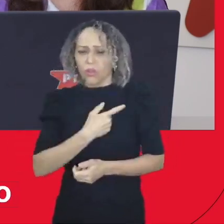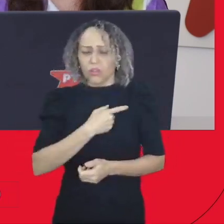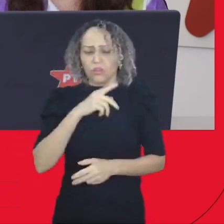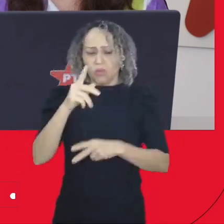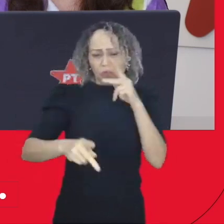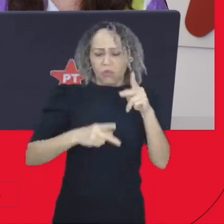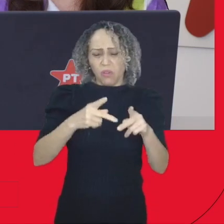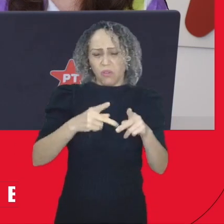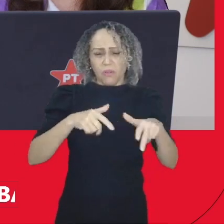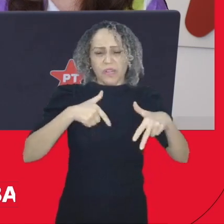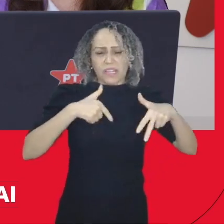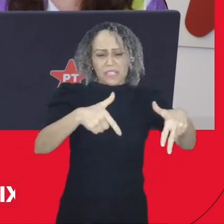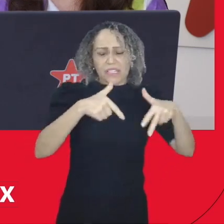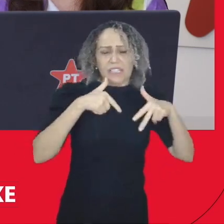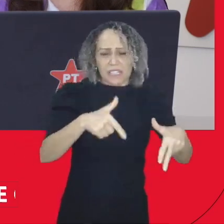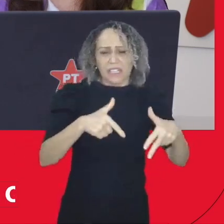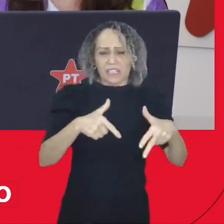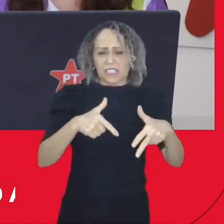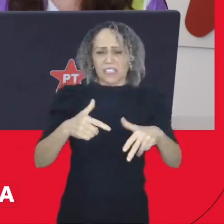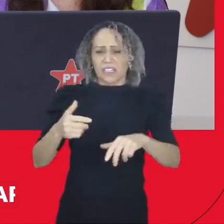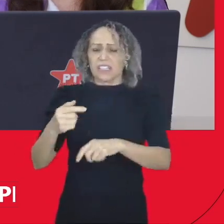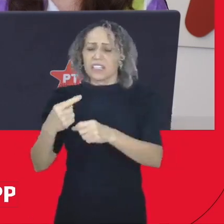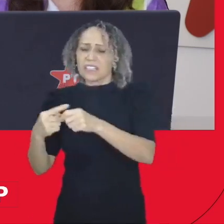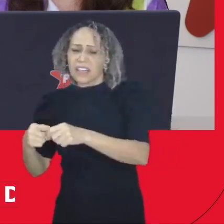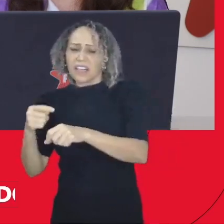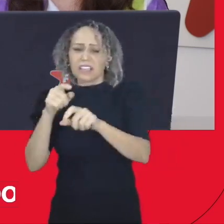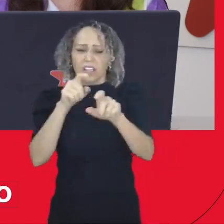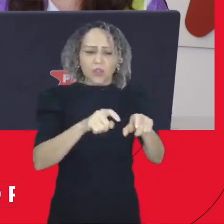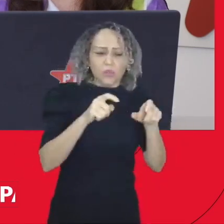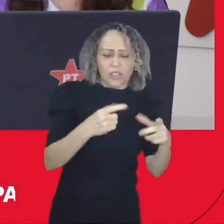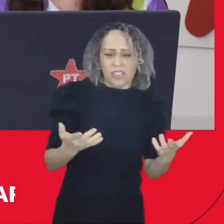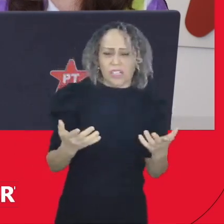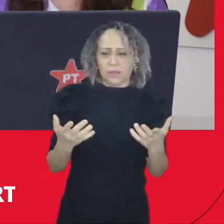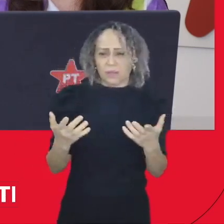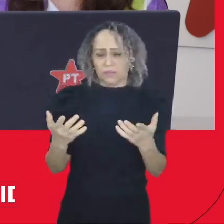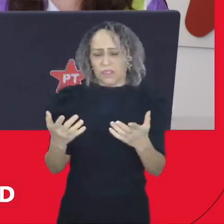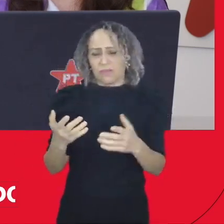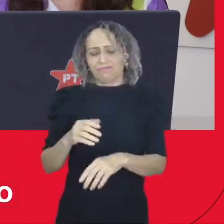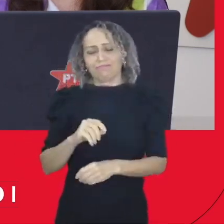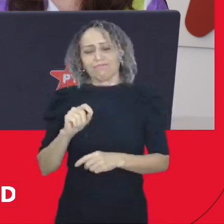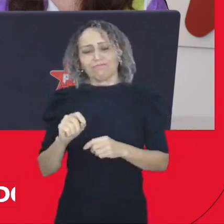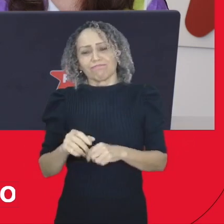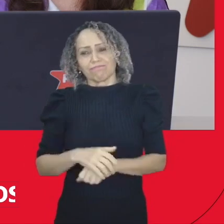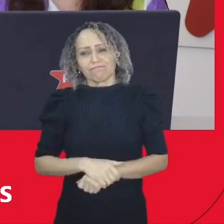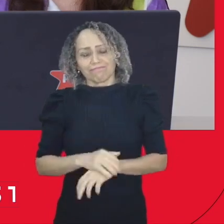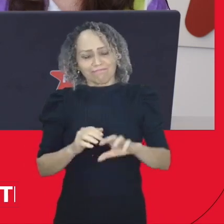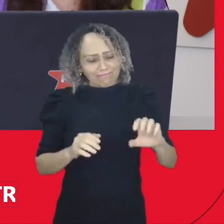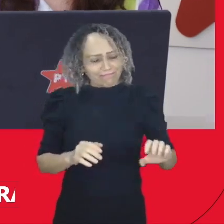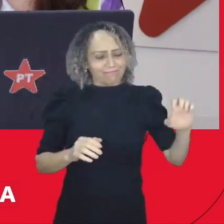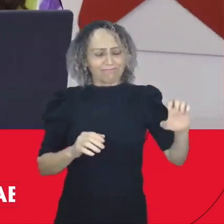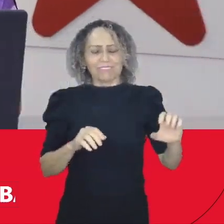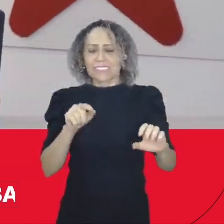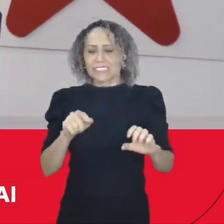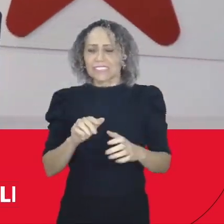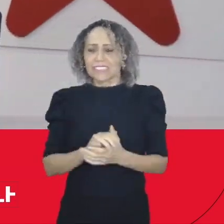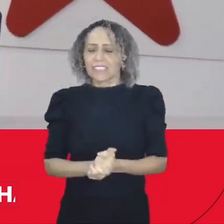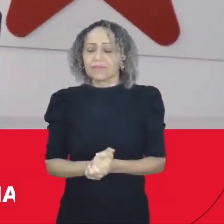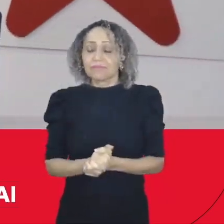campo progressista, da esquerda brasileira, que está sintonizada conosco, viu, Amanda? Agradeço muito a oportunidade, viu? A gente